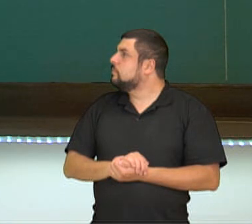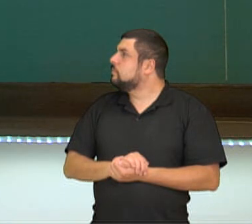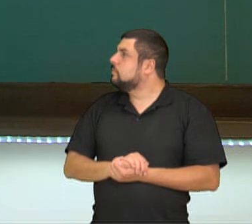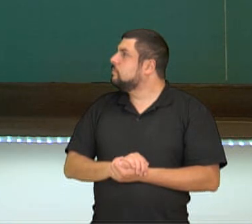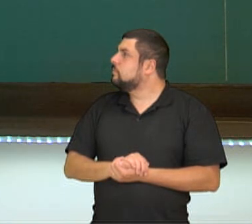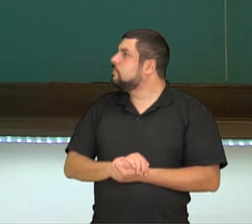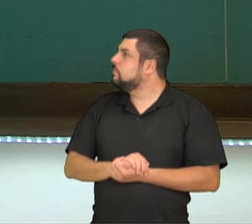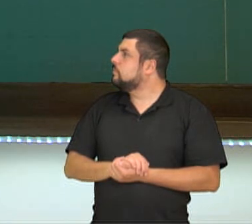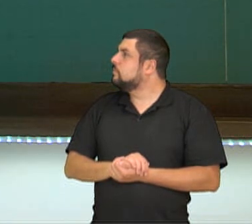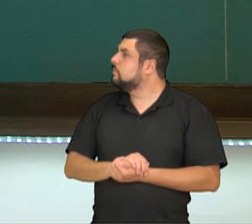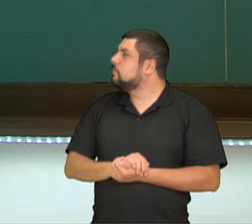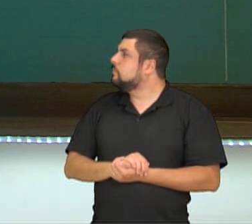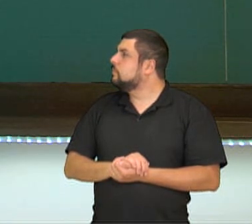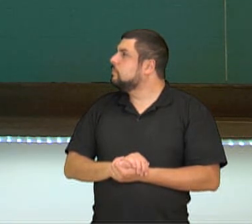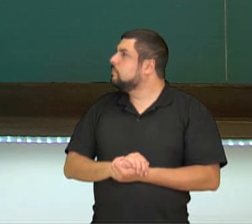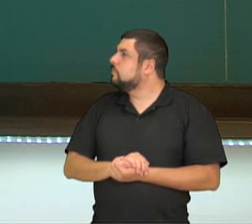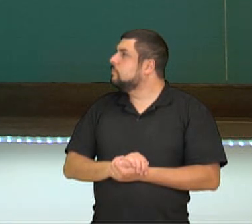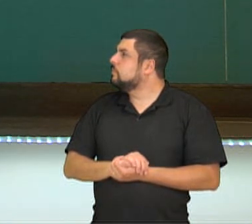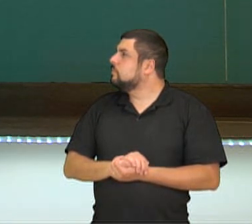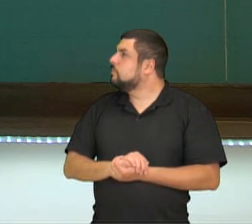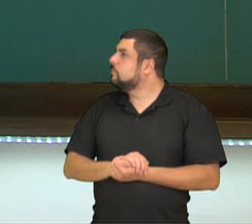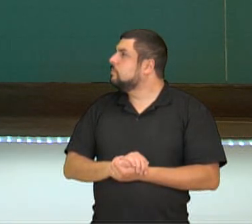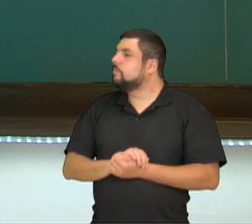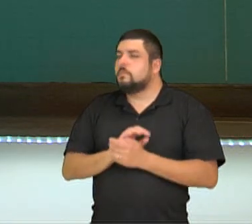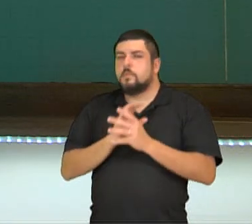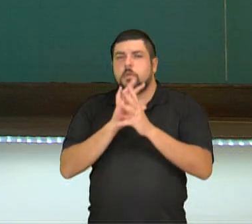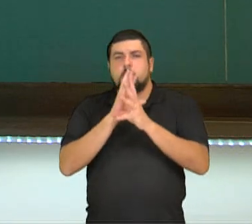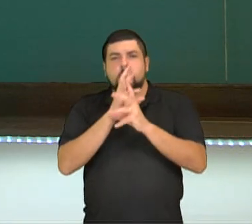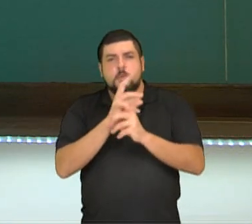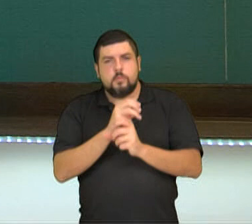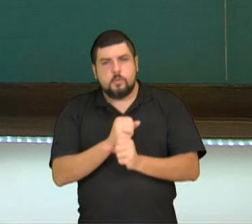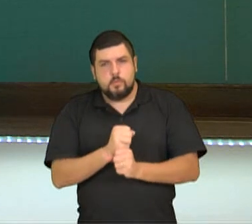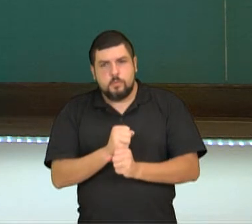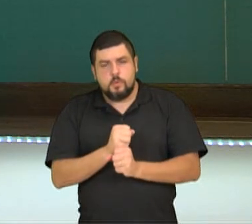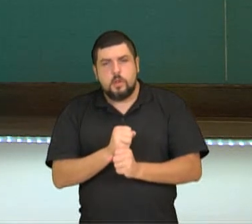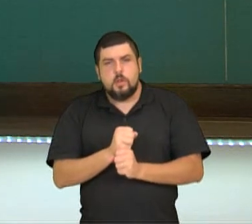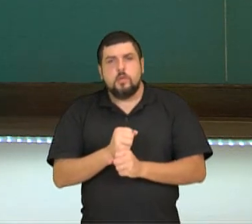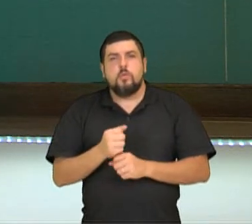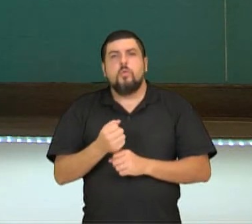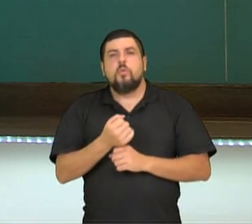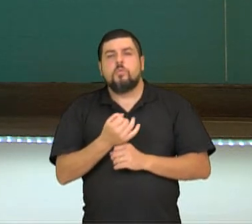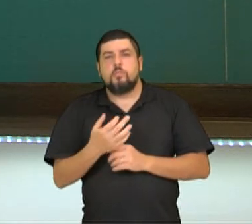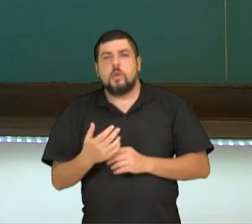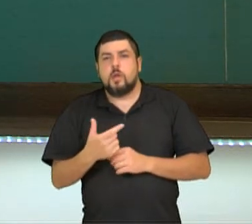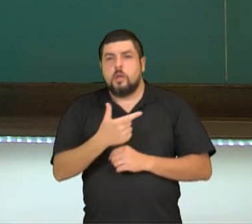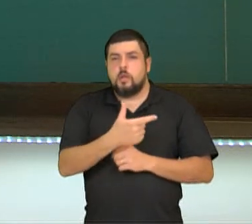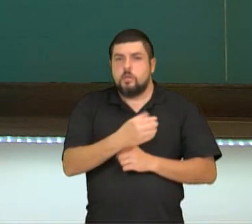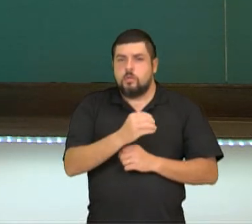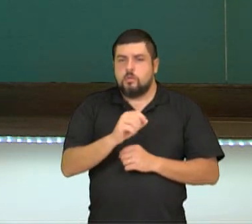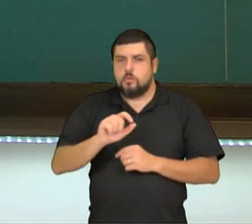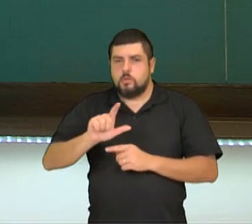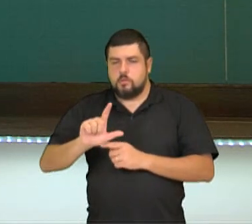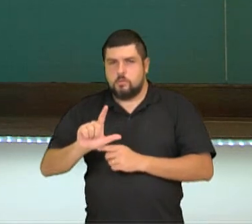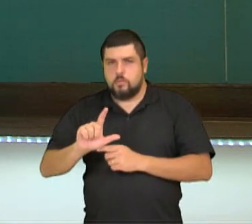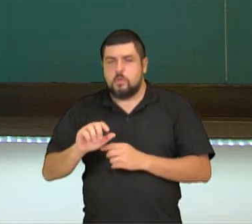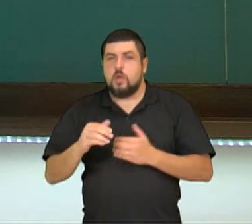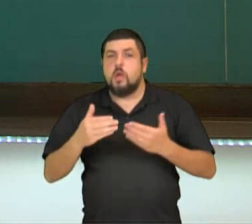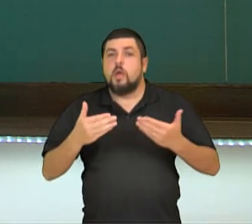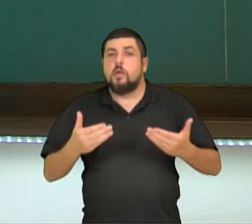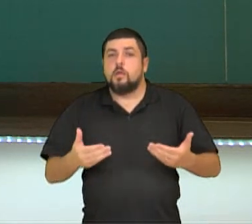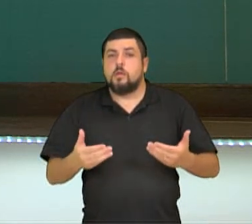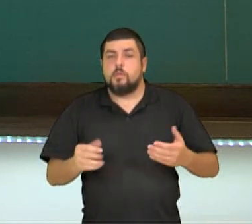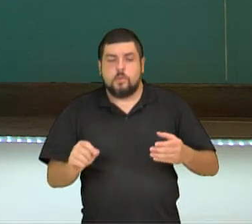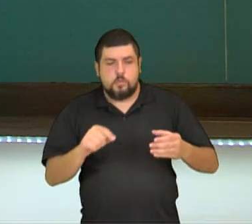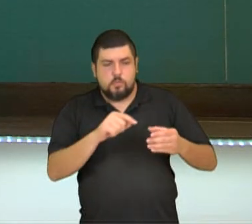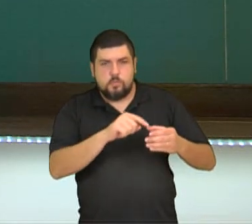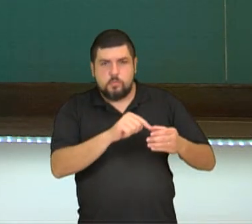minha matemática aqui, eu tenho que o meu V1 são 200 litros. Logo, eu vou pegar 200 litros da